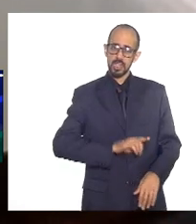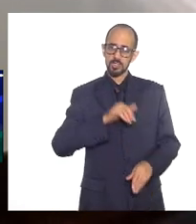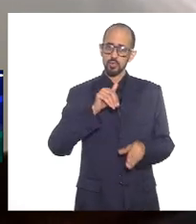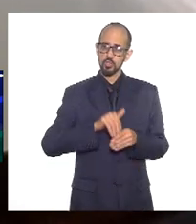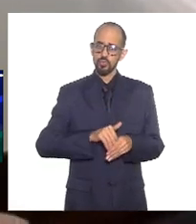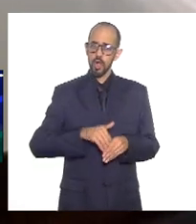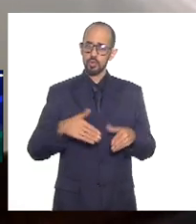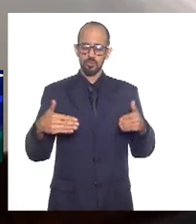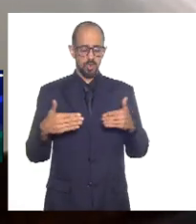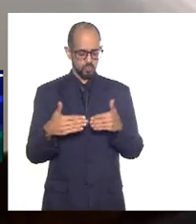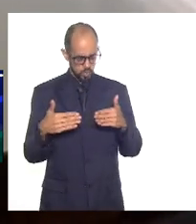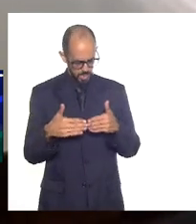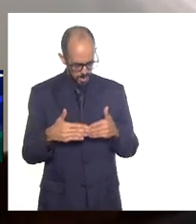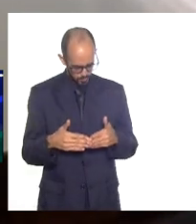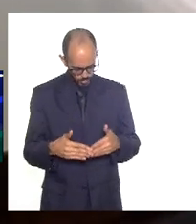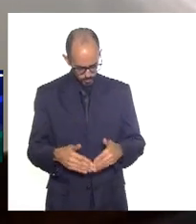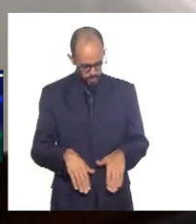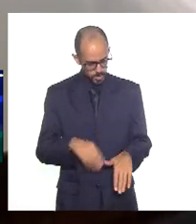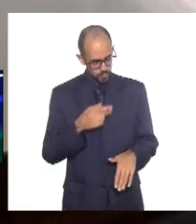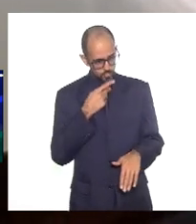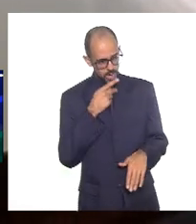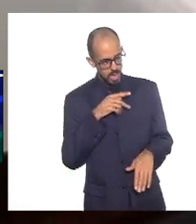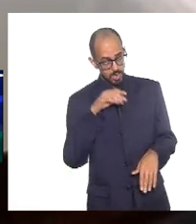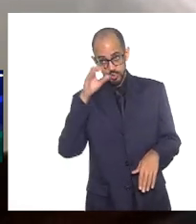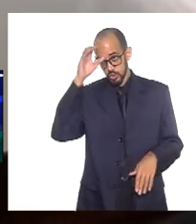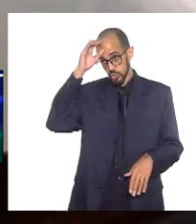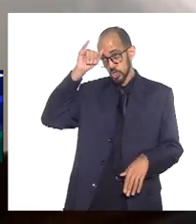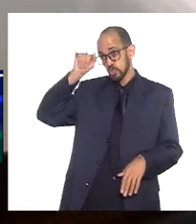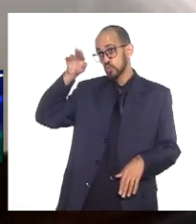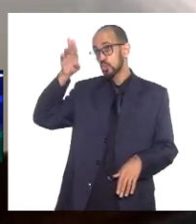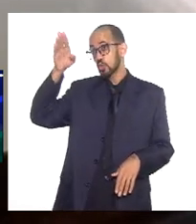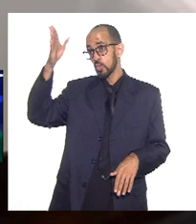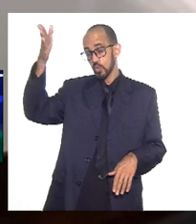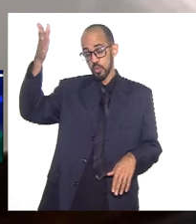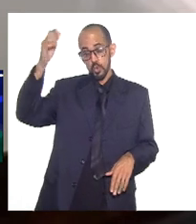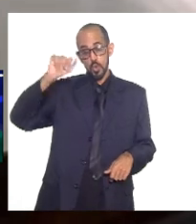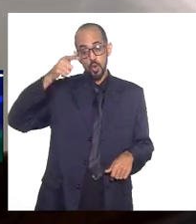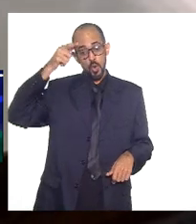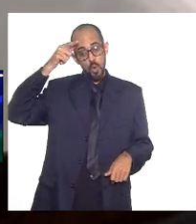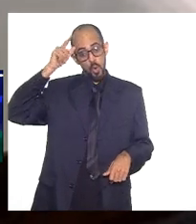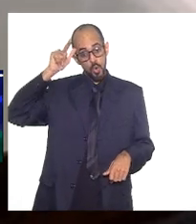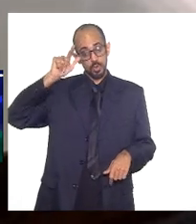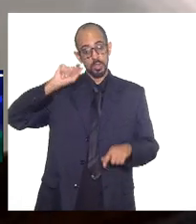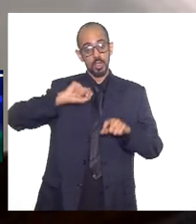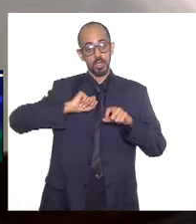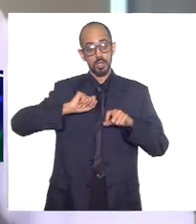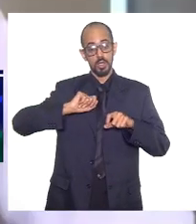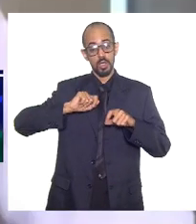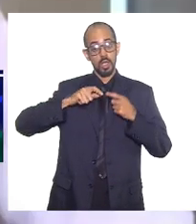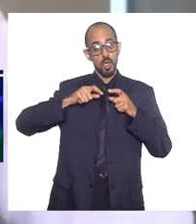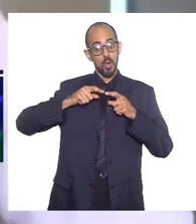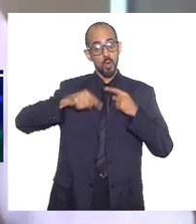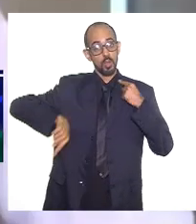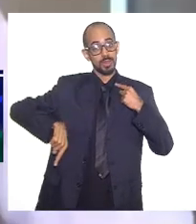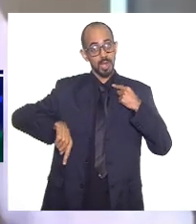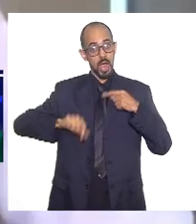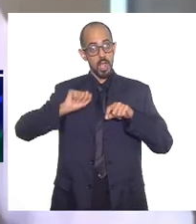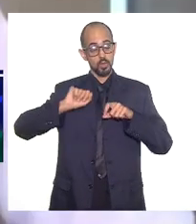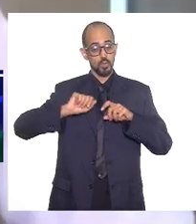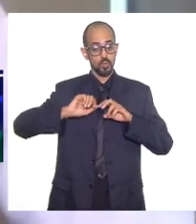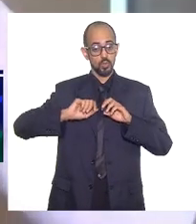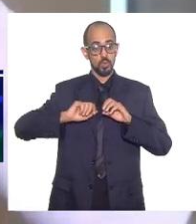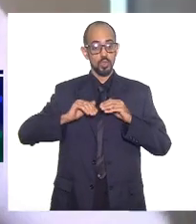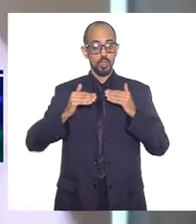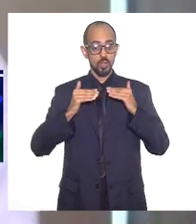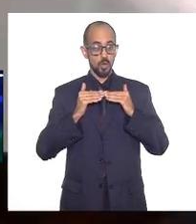ao projeto, e dizer, deputada Tiaju, para concluir, que ontem, no contraponto a esta onda e em sintonia com o projeto